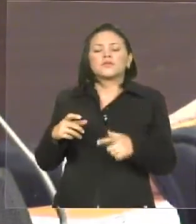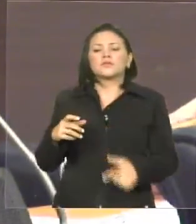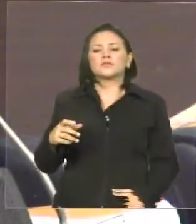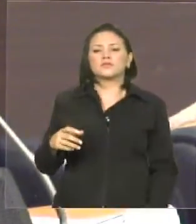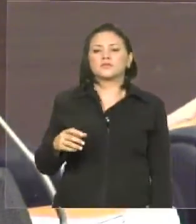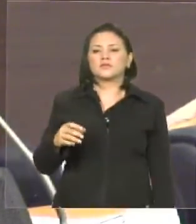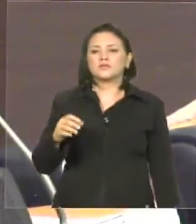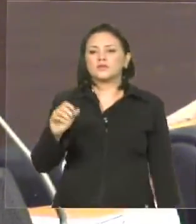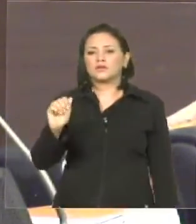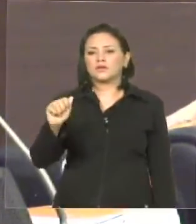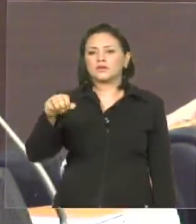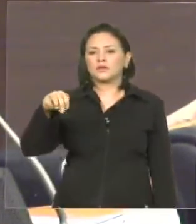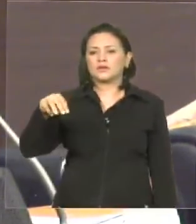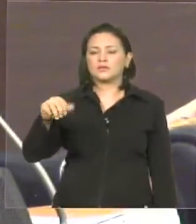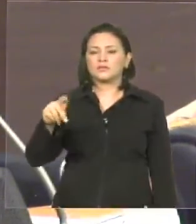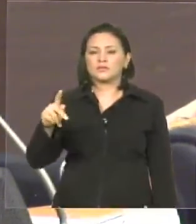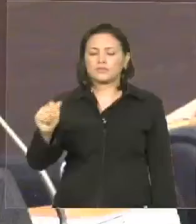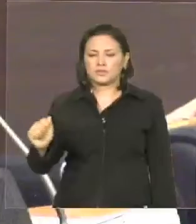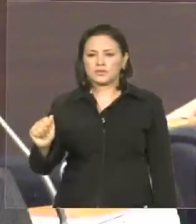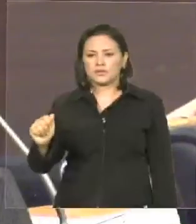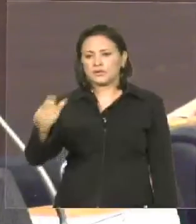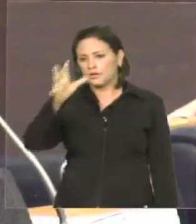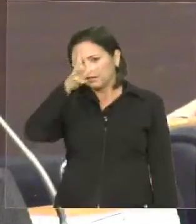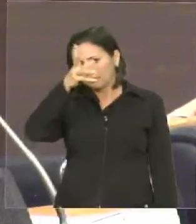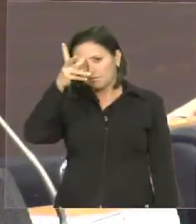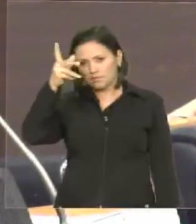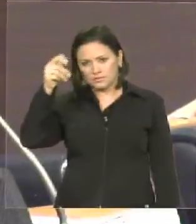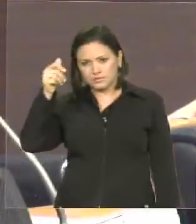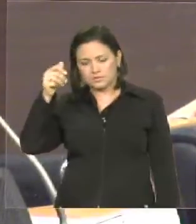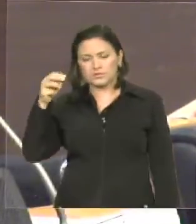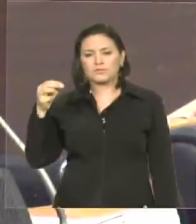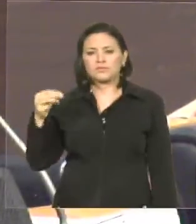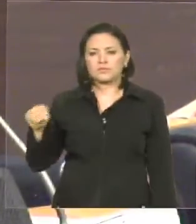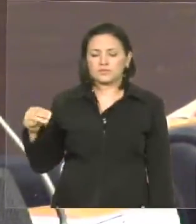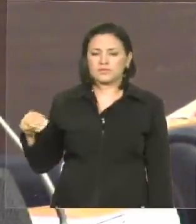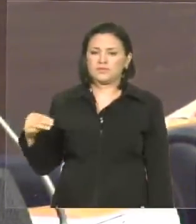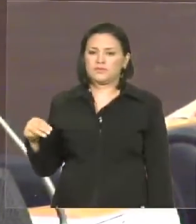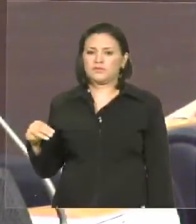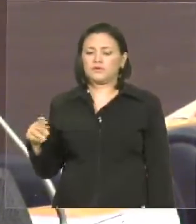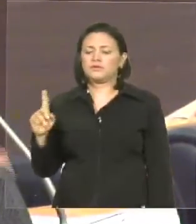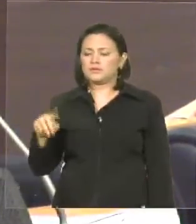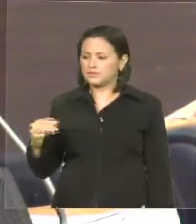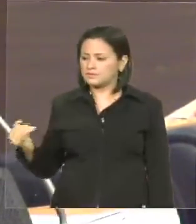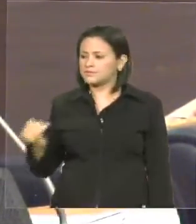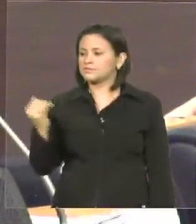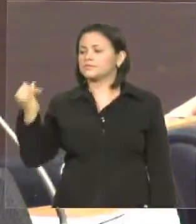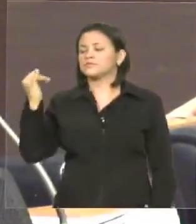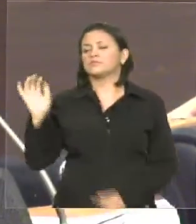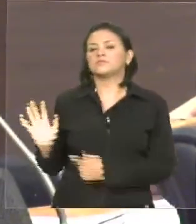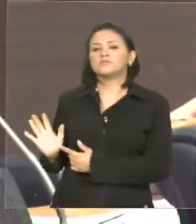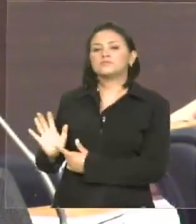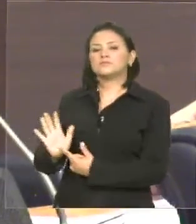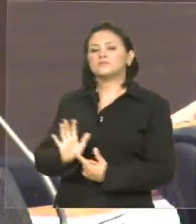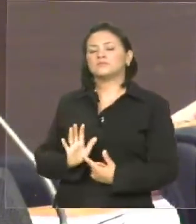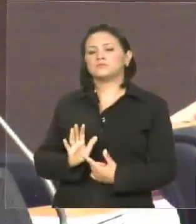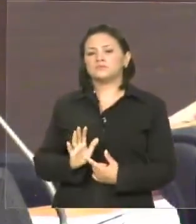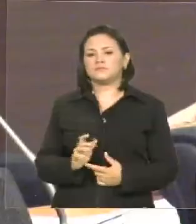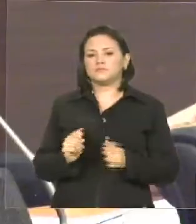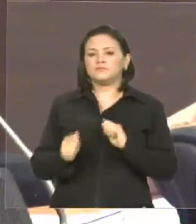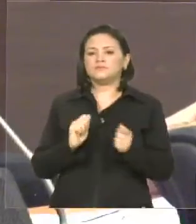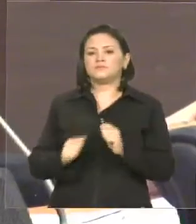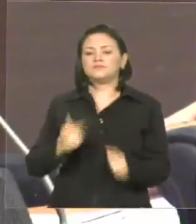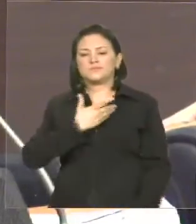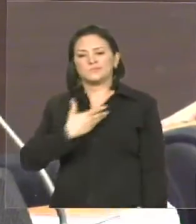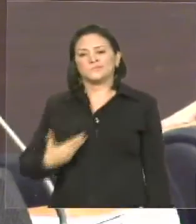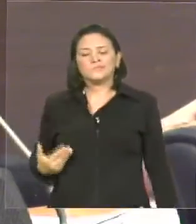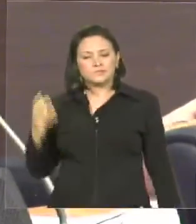Amazonas e no Maranhão. Isso é muito importante, isso reflete a gestão da governadora Rosiana Sarney, que